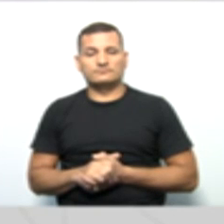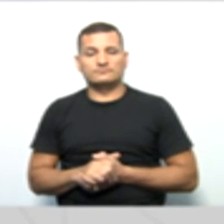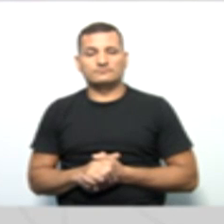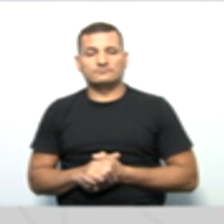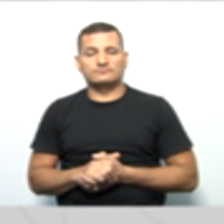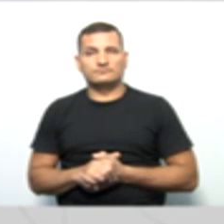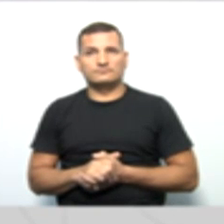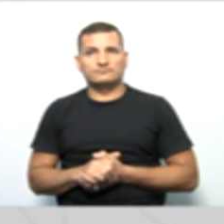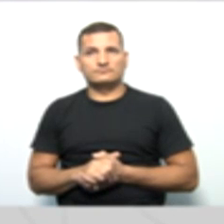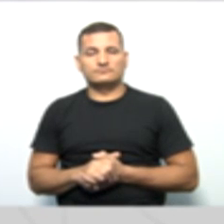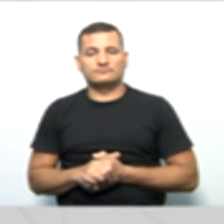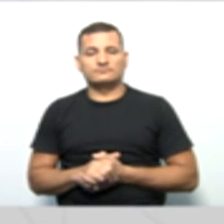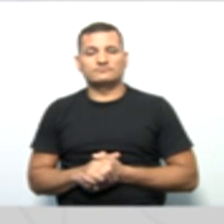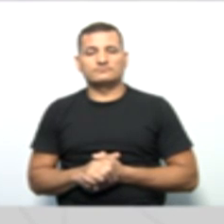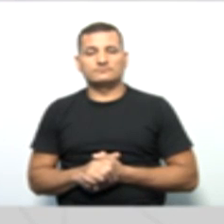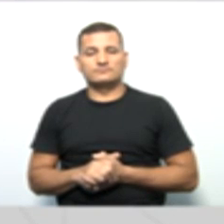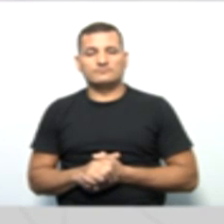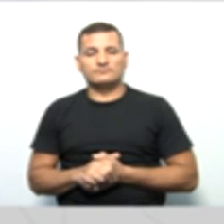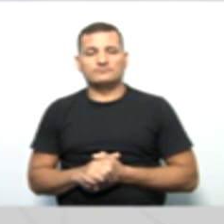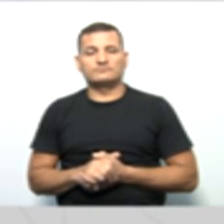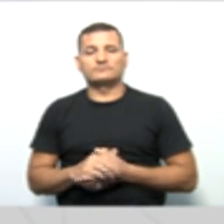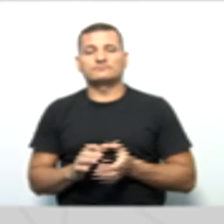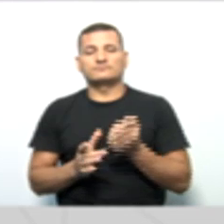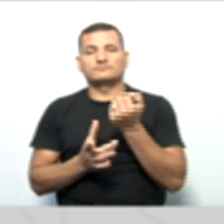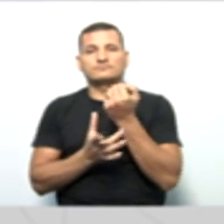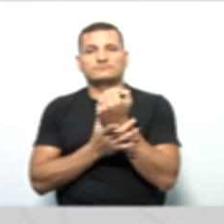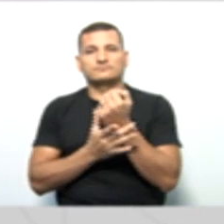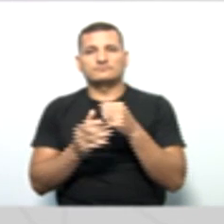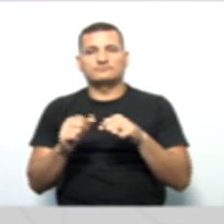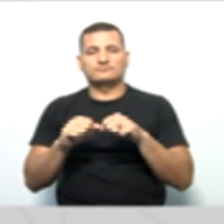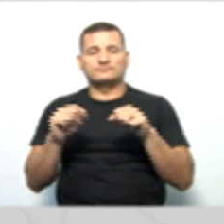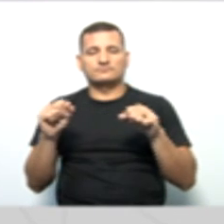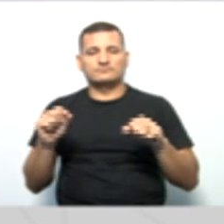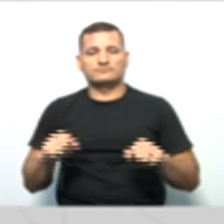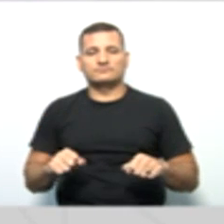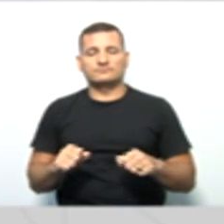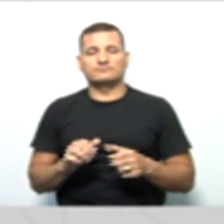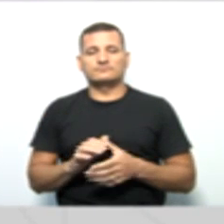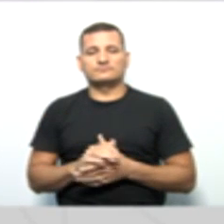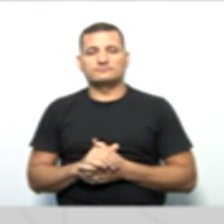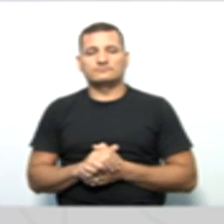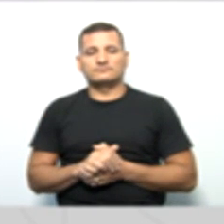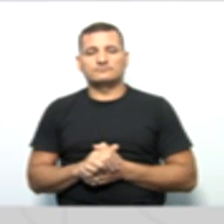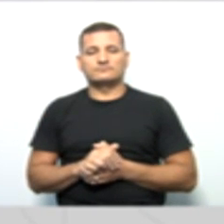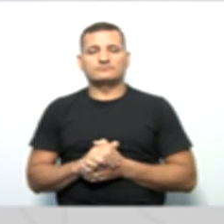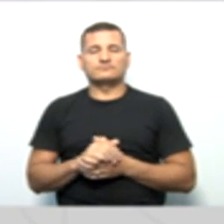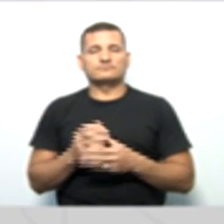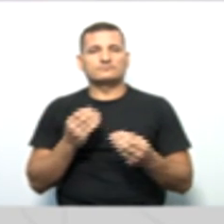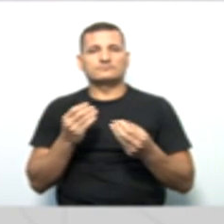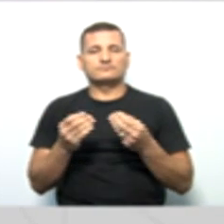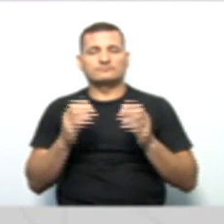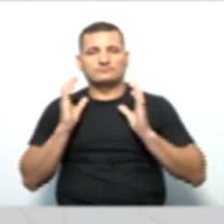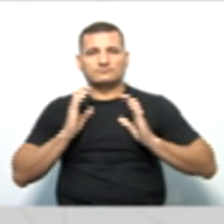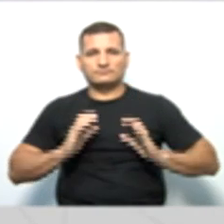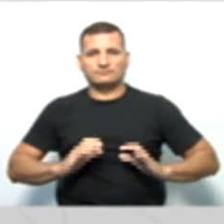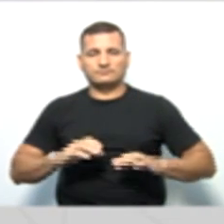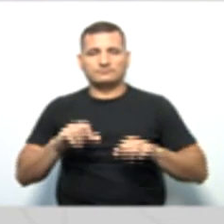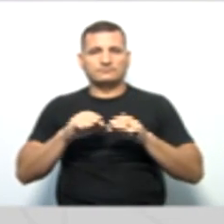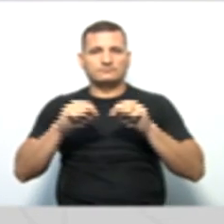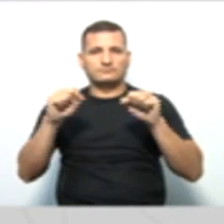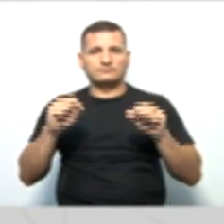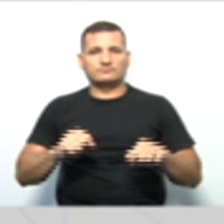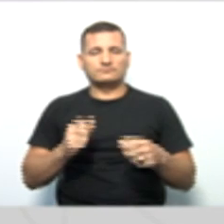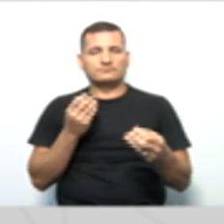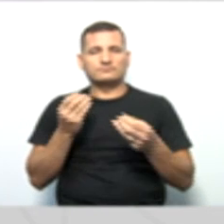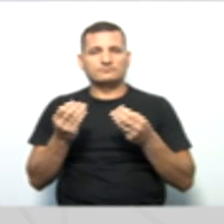das funções entregues e segurança do sistema global, funcionalidade, ou seja, como que ele vai se comportar, como que